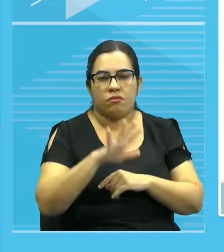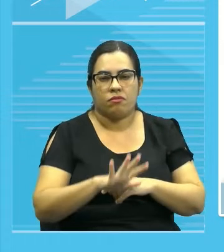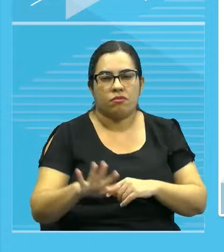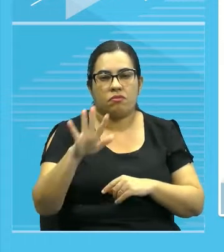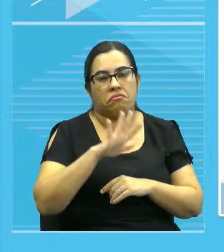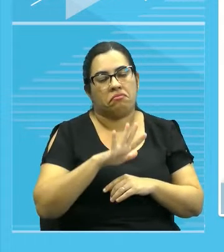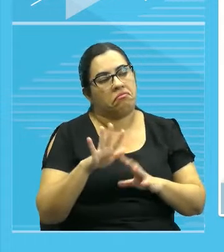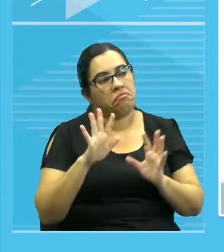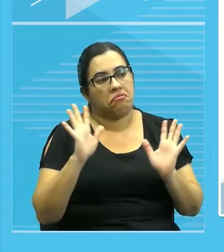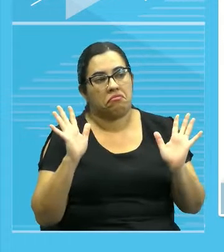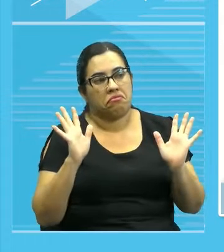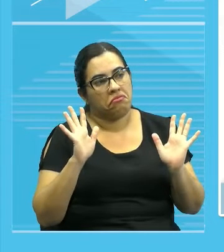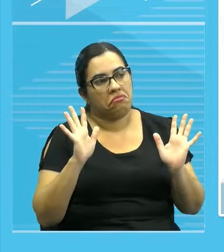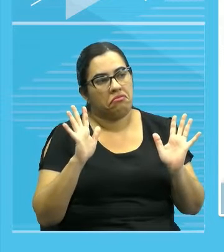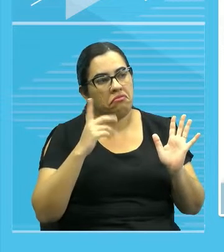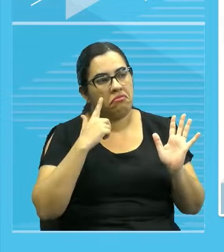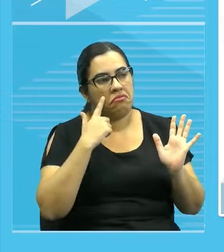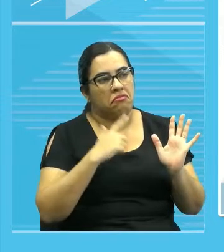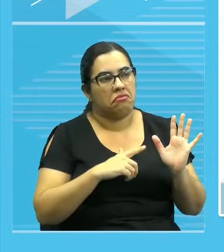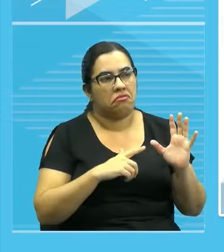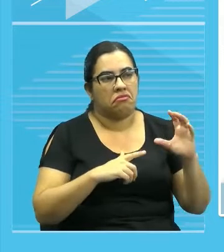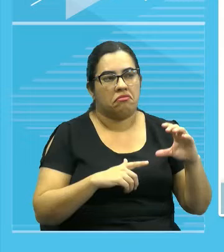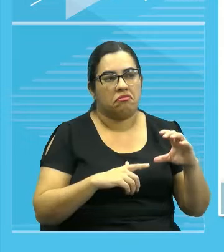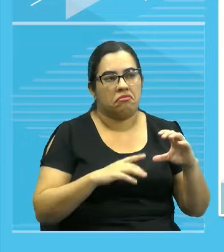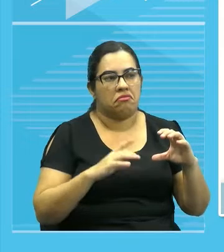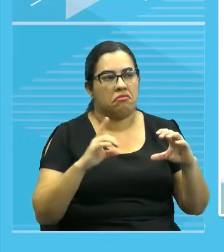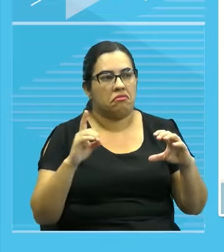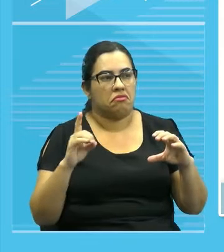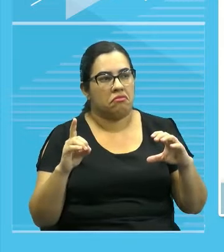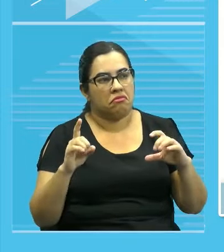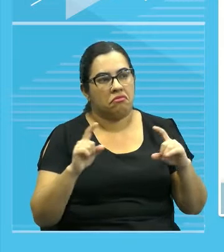enfim letra c e letra d